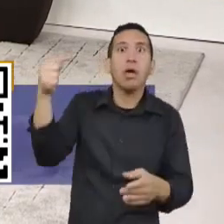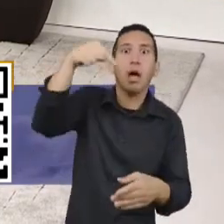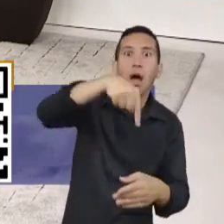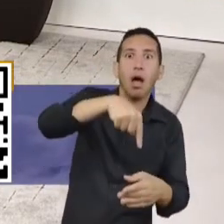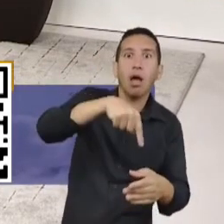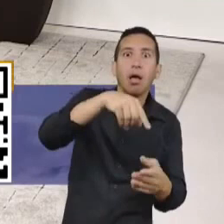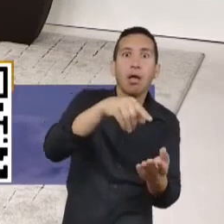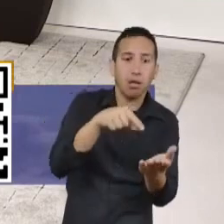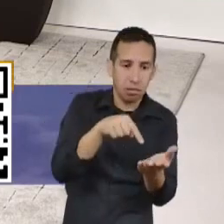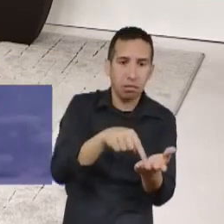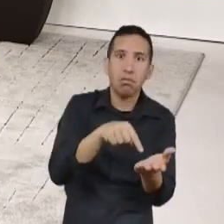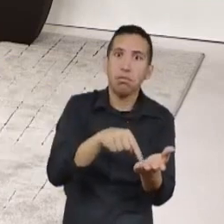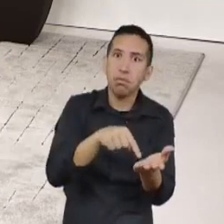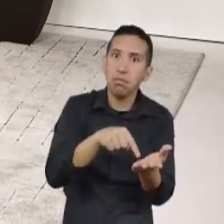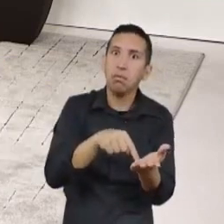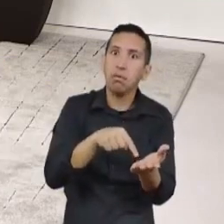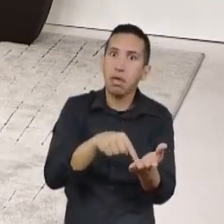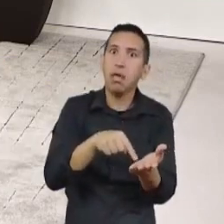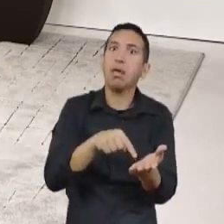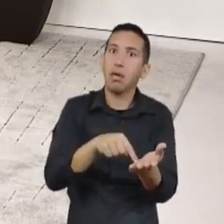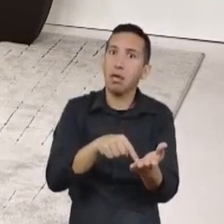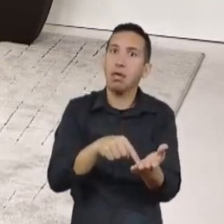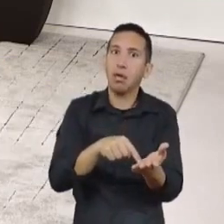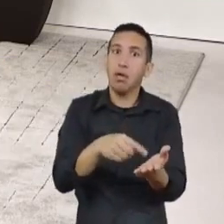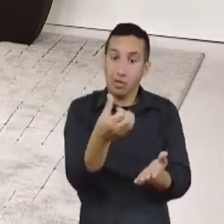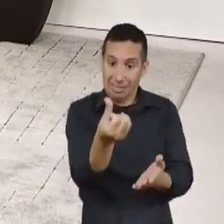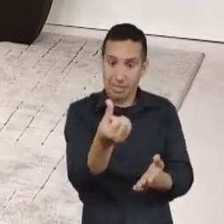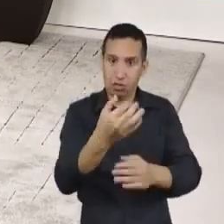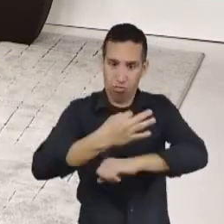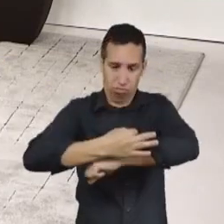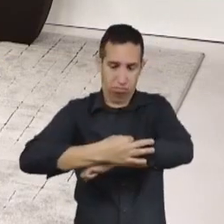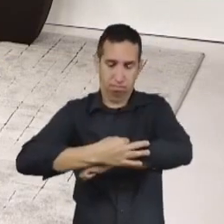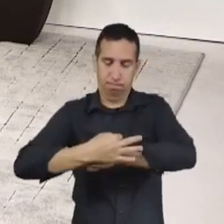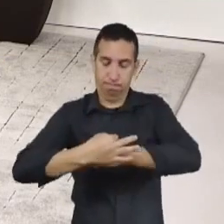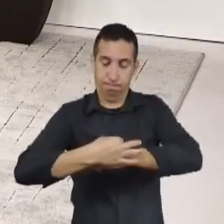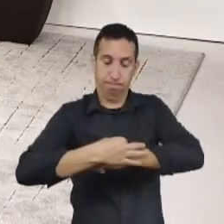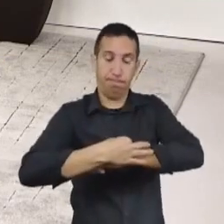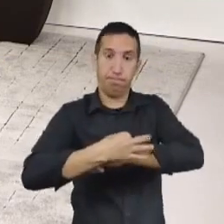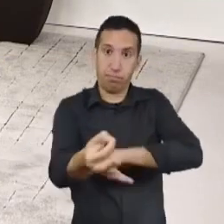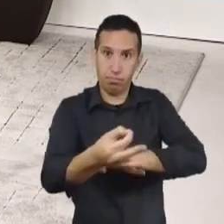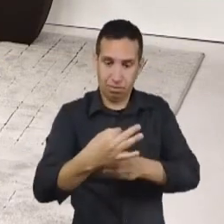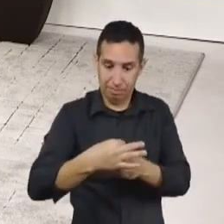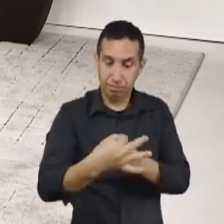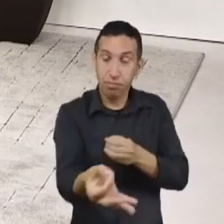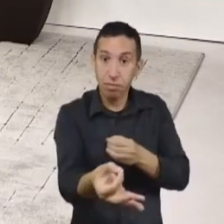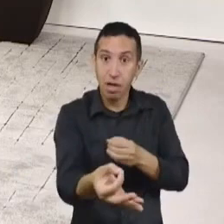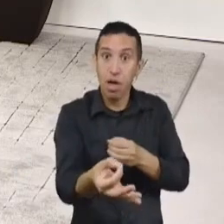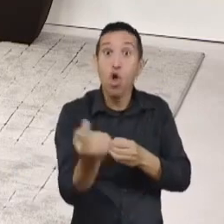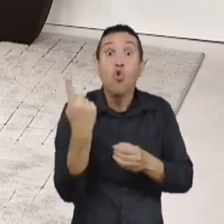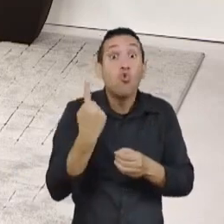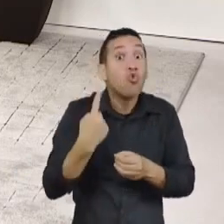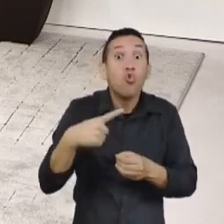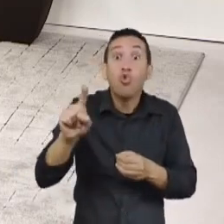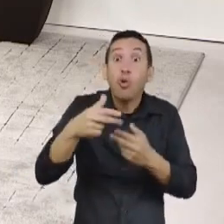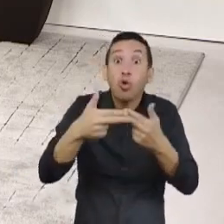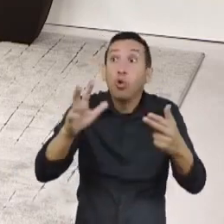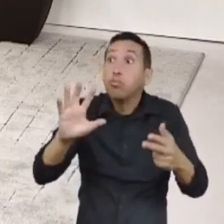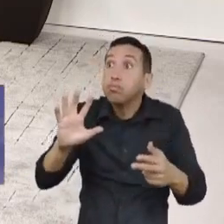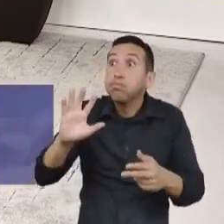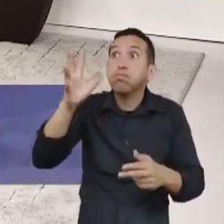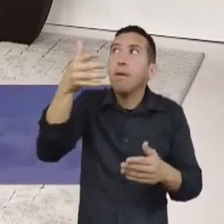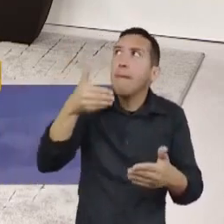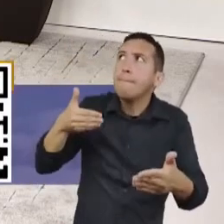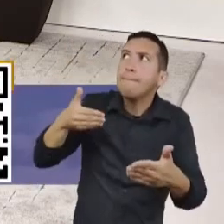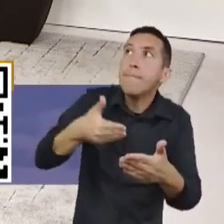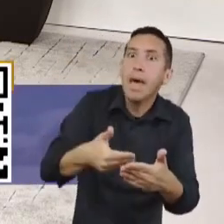acontecimentos relacionados à abertura do sexto selo são os últimos sinais são os